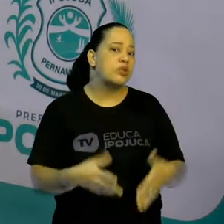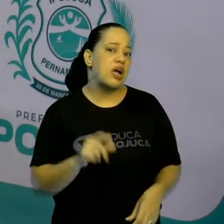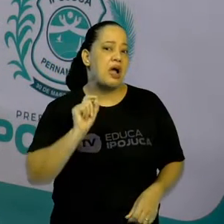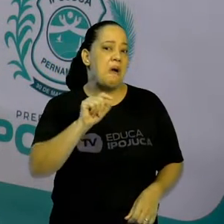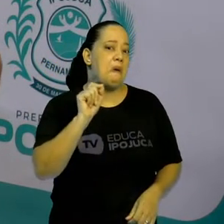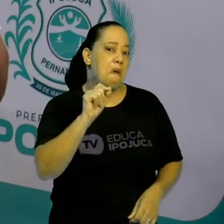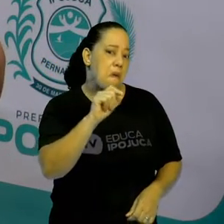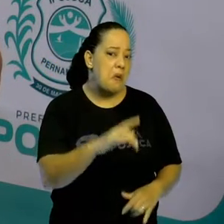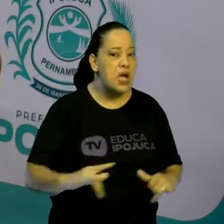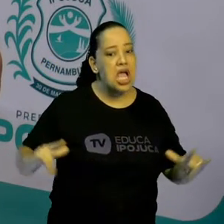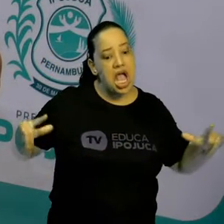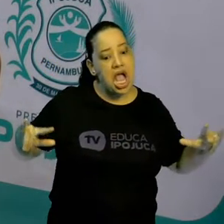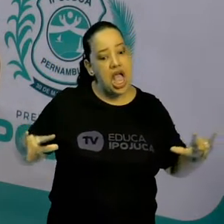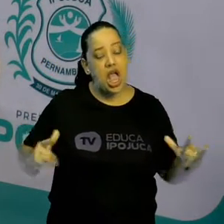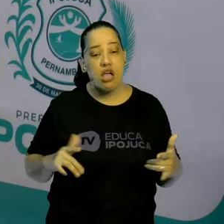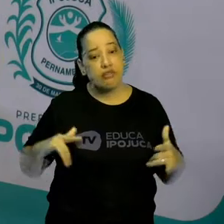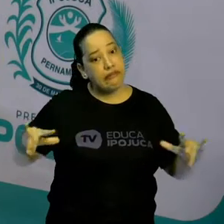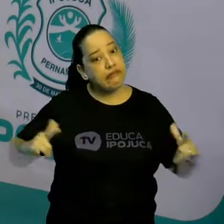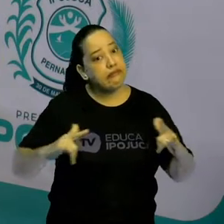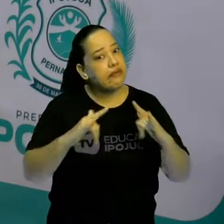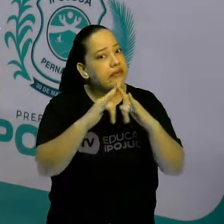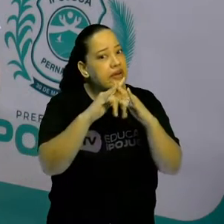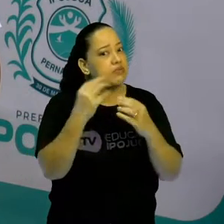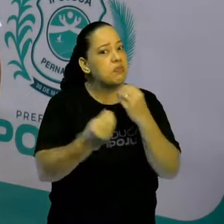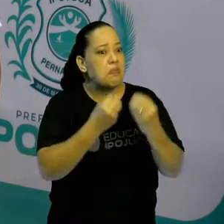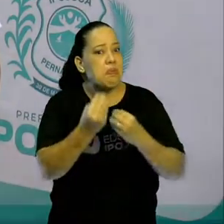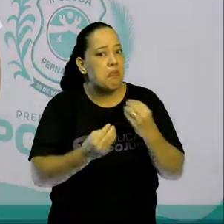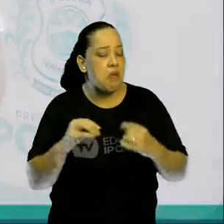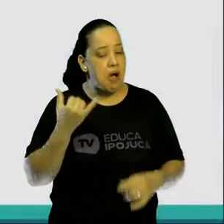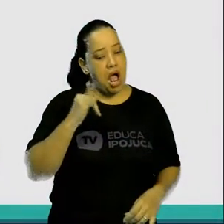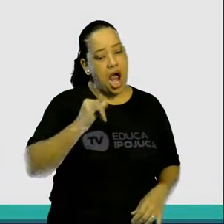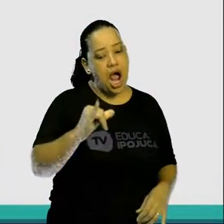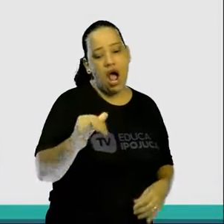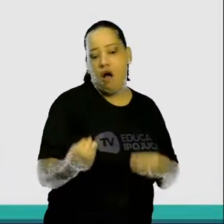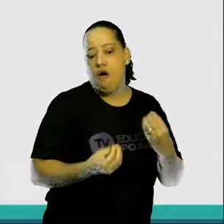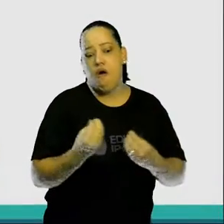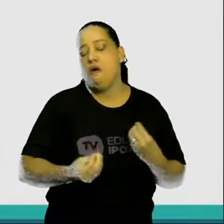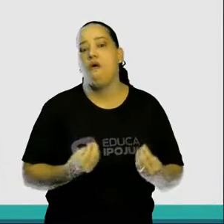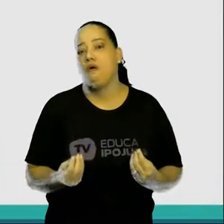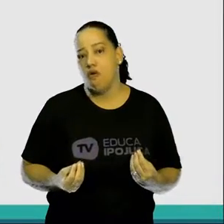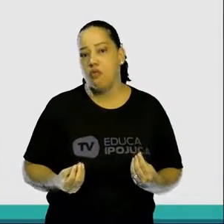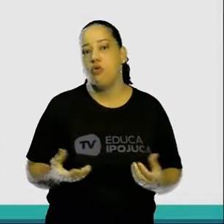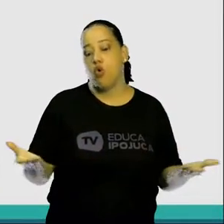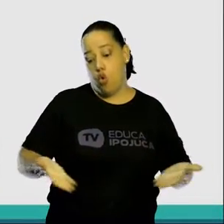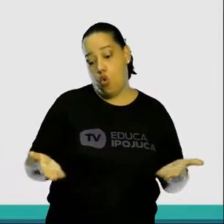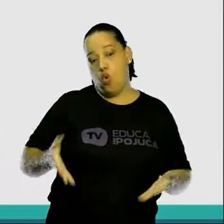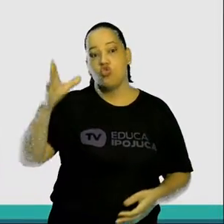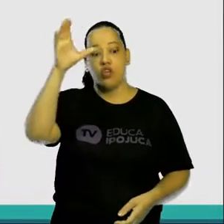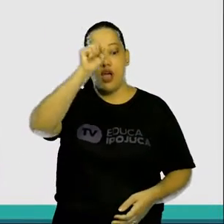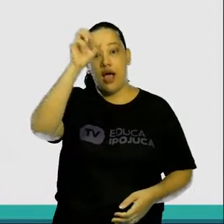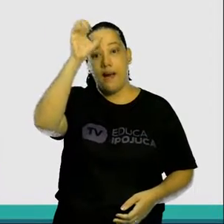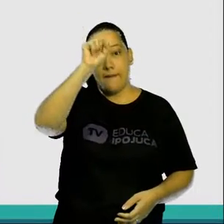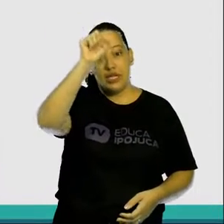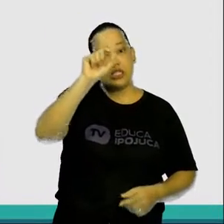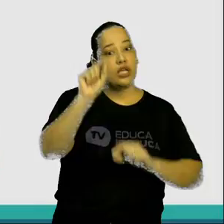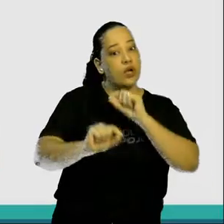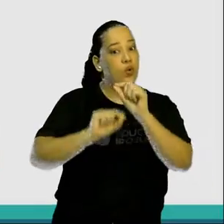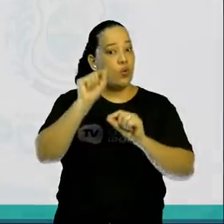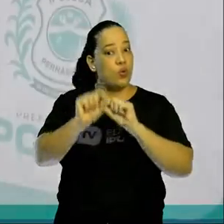de energia? Hoje nós vamos falar sobre as suas vantagens e sobre as suas